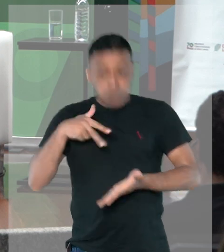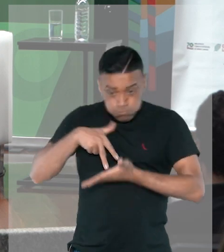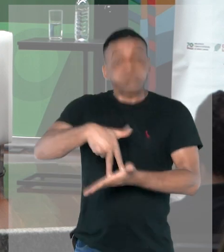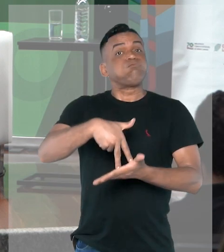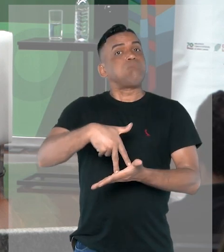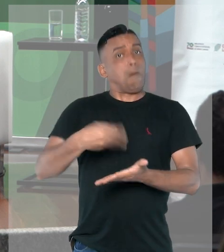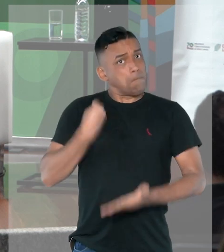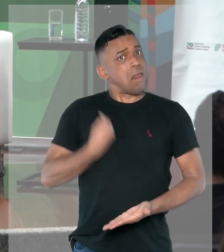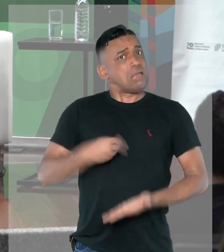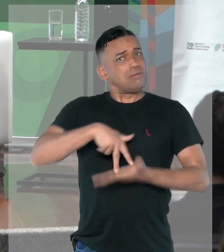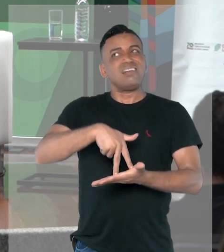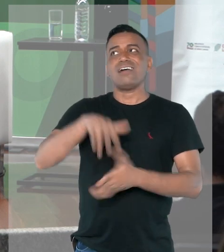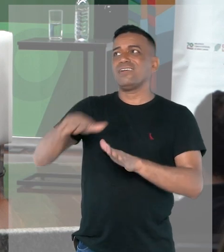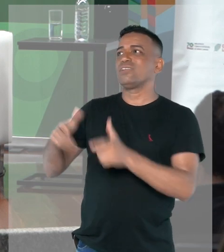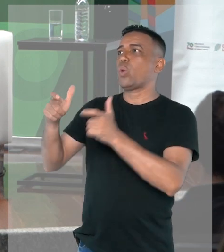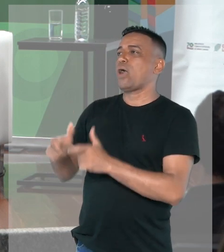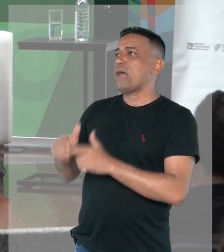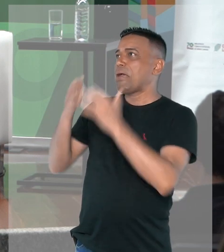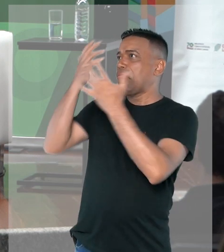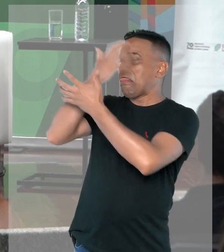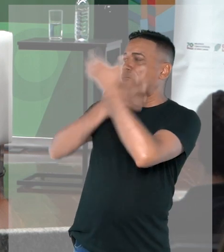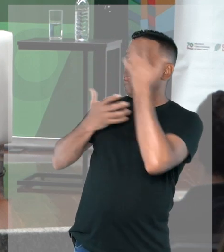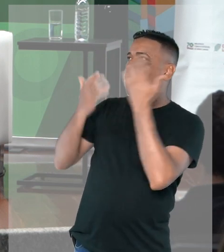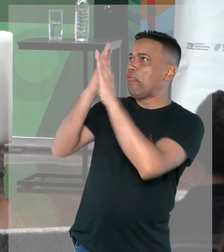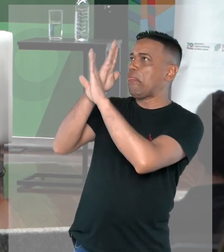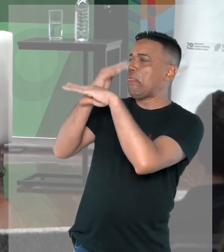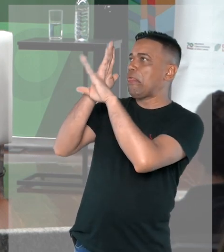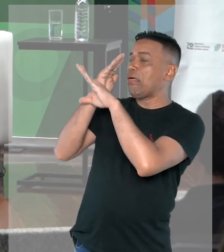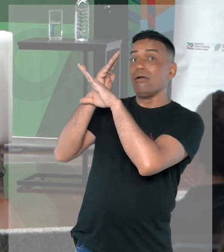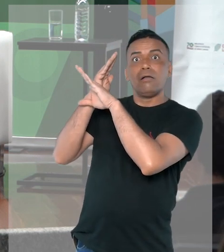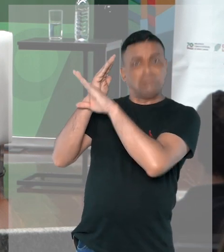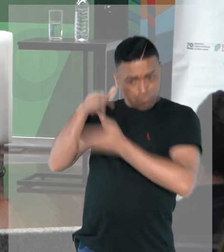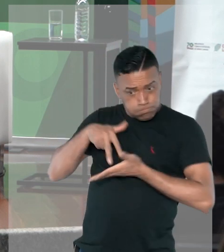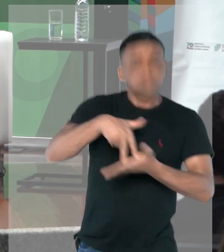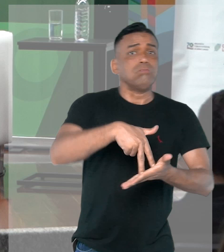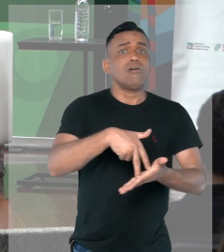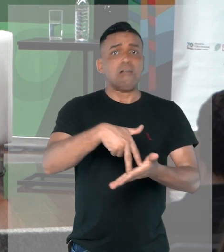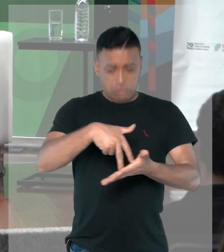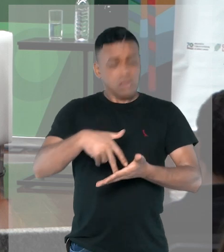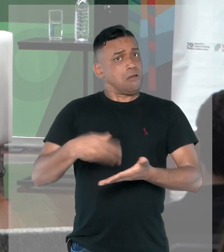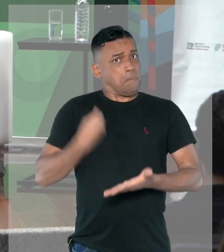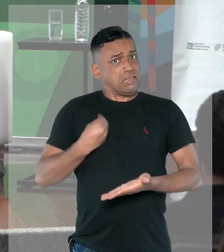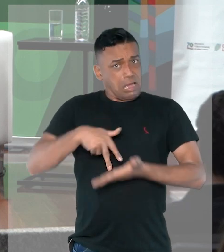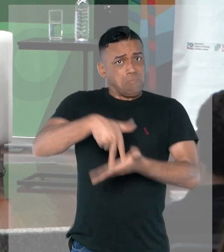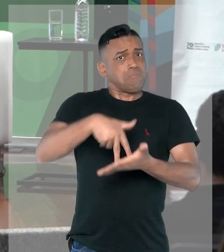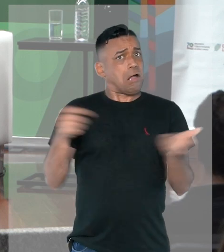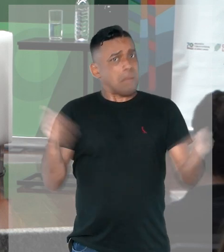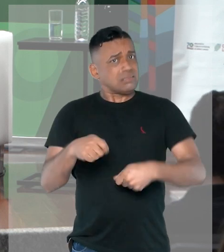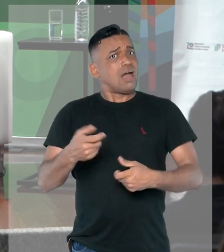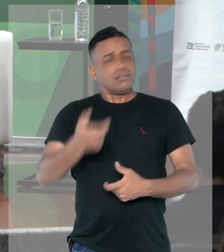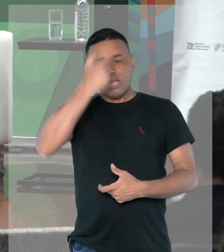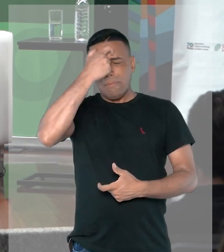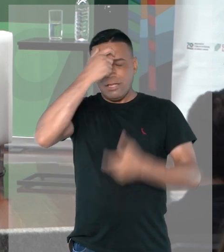Porque às vezes a gente está no lugar e está pensando em outra coisa, né? Está inteiro onde está, é onde a nossa capacidade humana, que a gente vai falar do despertar da